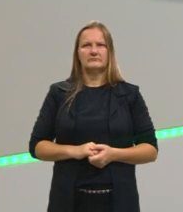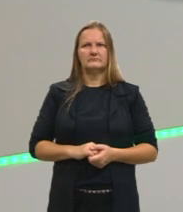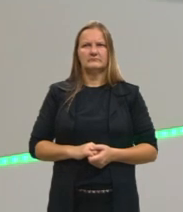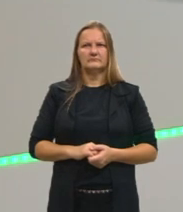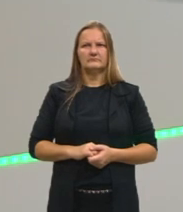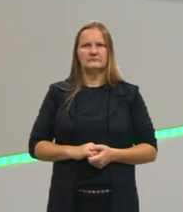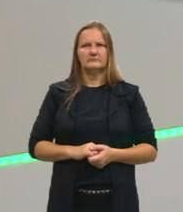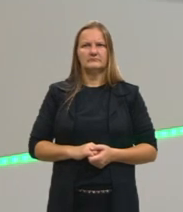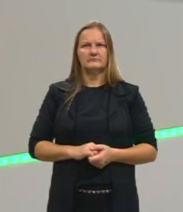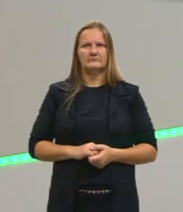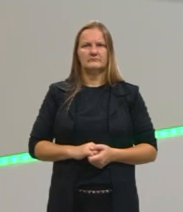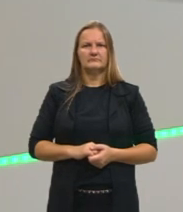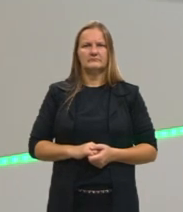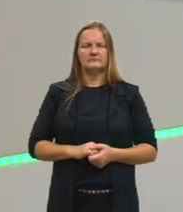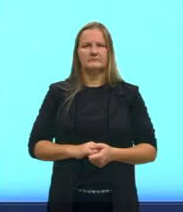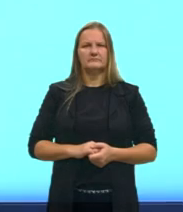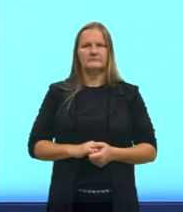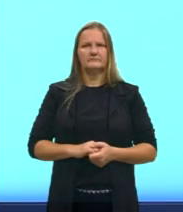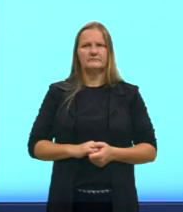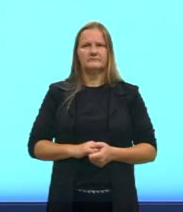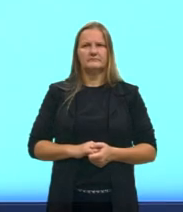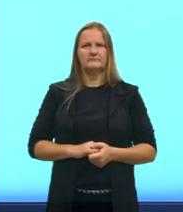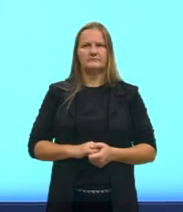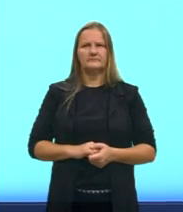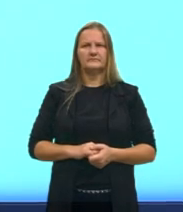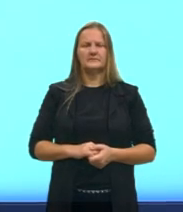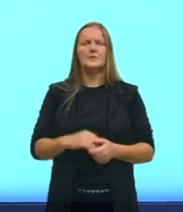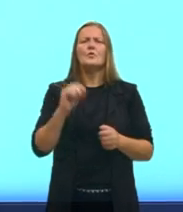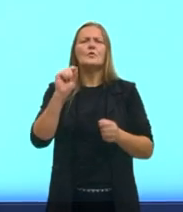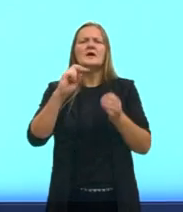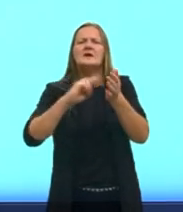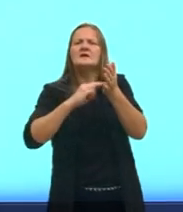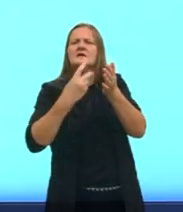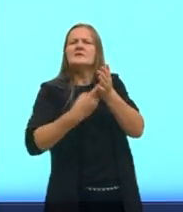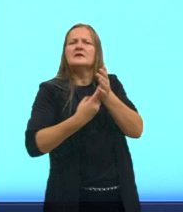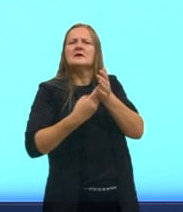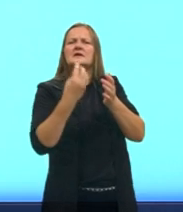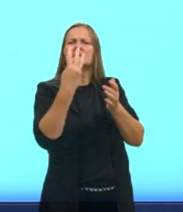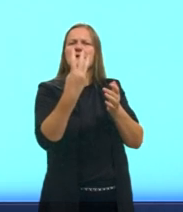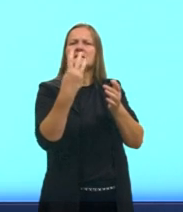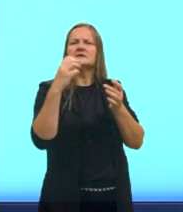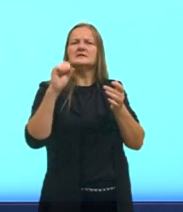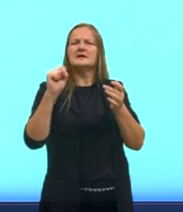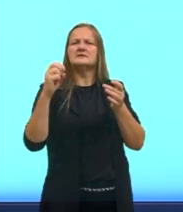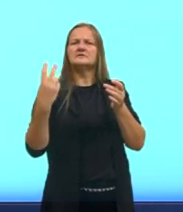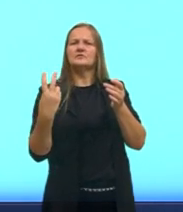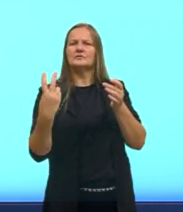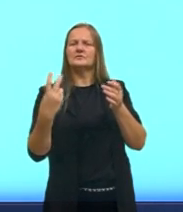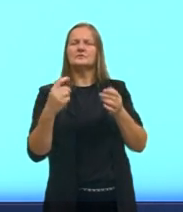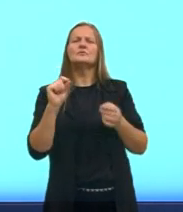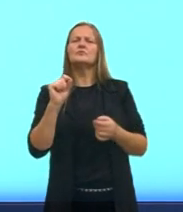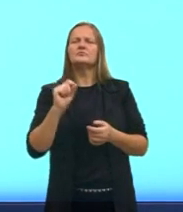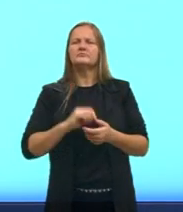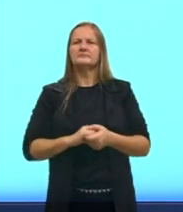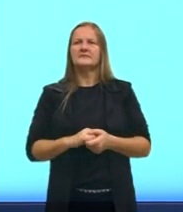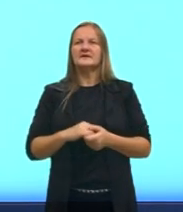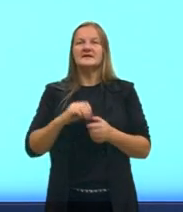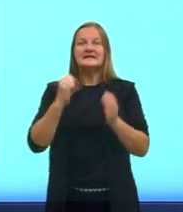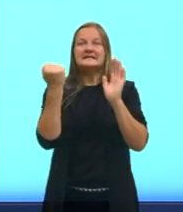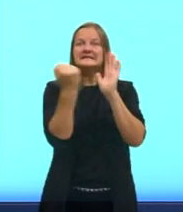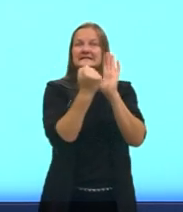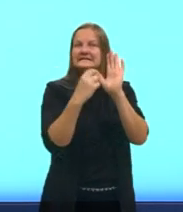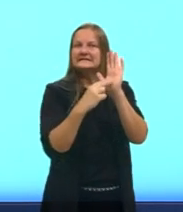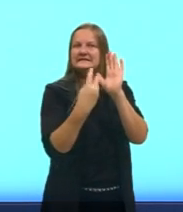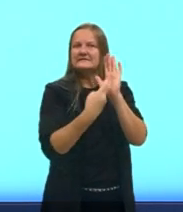linha aqui nessa coluna tá e o que que significa o 33 S2 O que quer dizer que eu tô no 3 S 2 significa